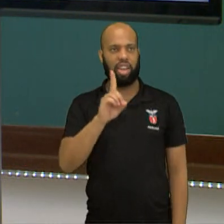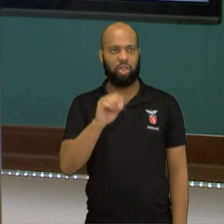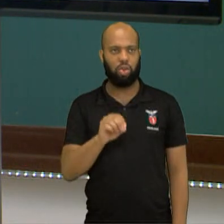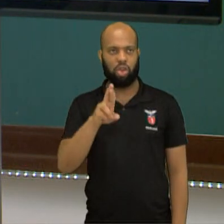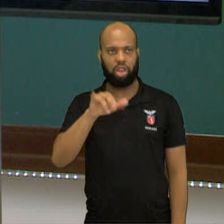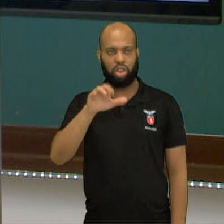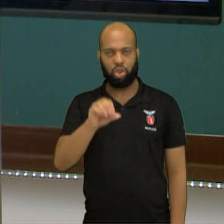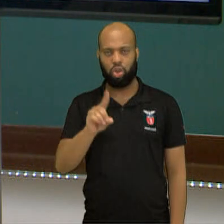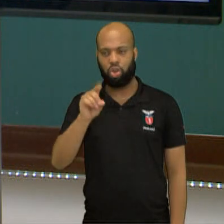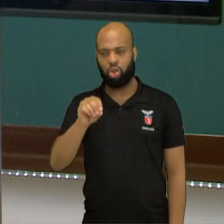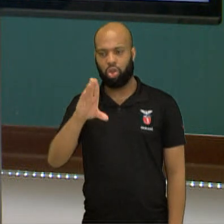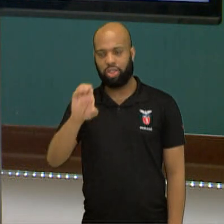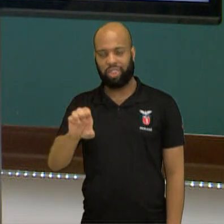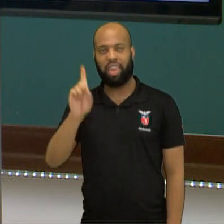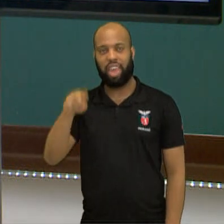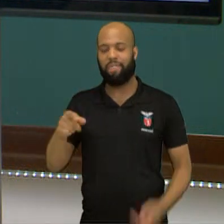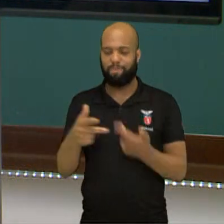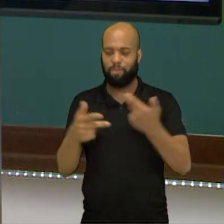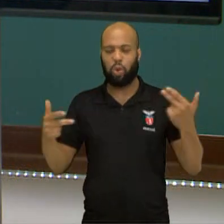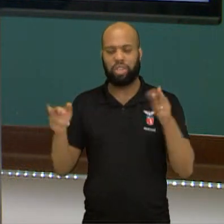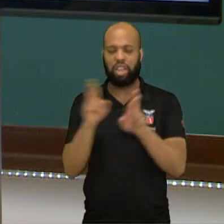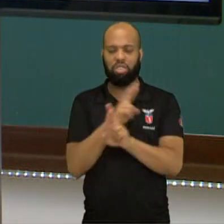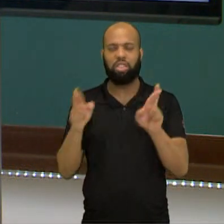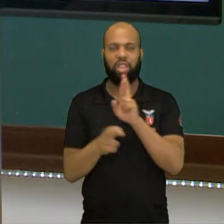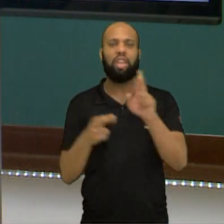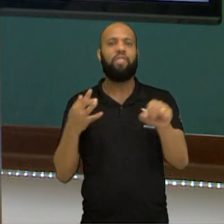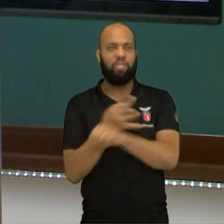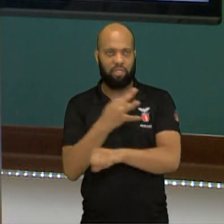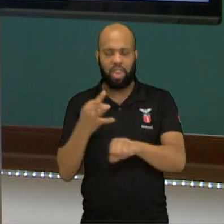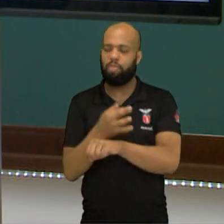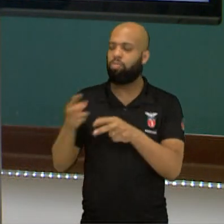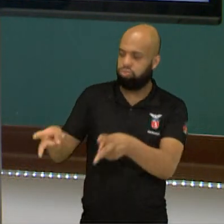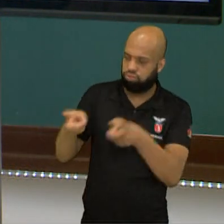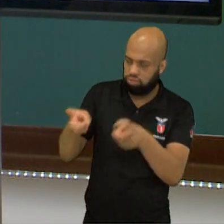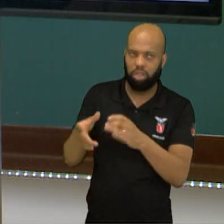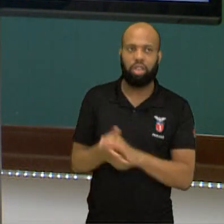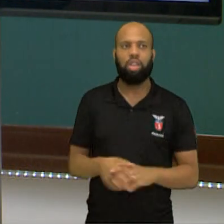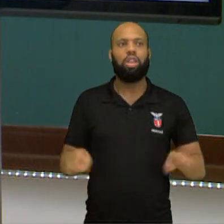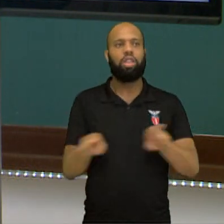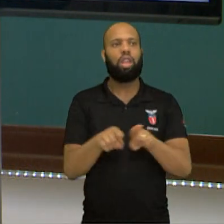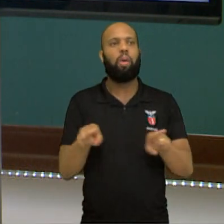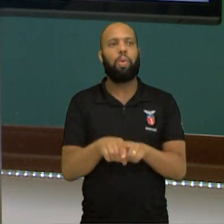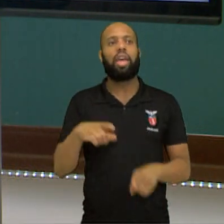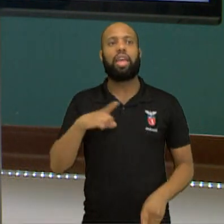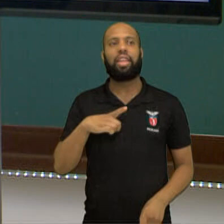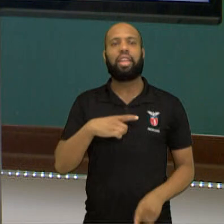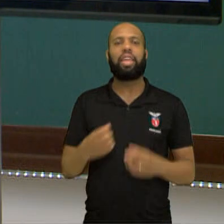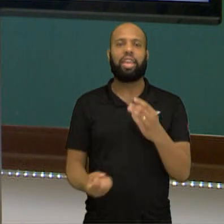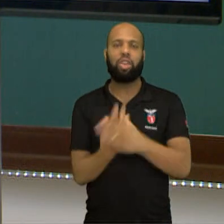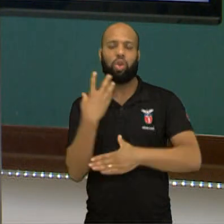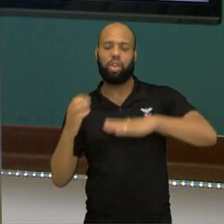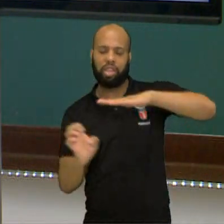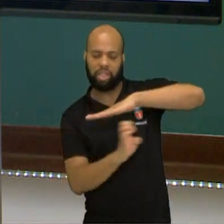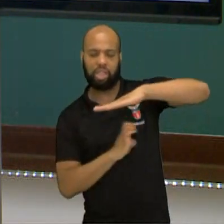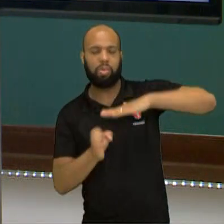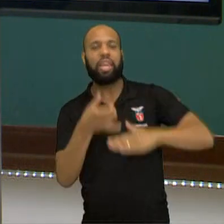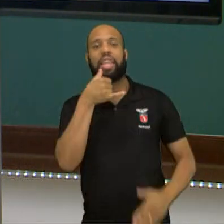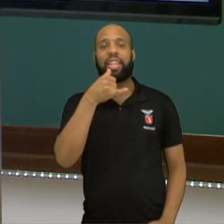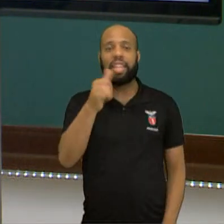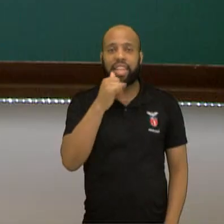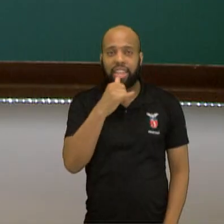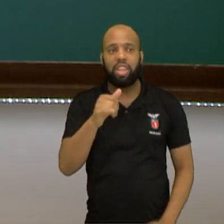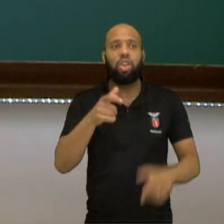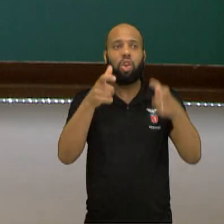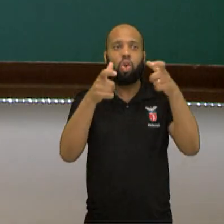principalmente ferro. Então, infraestrutura. Companhia Hidrelétrica do São Francisco,